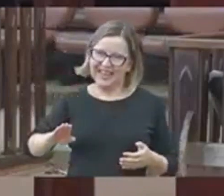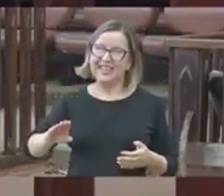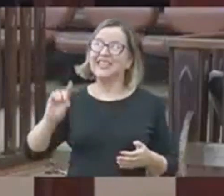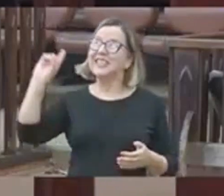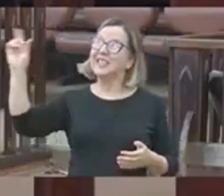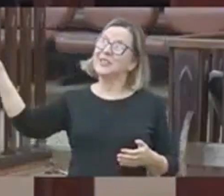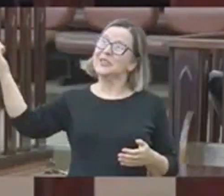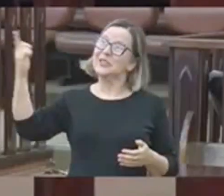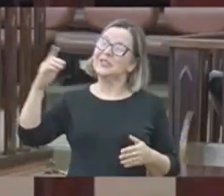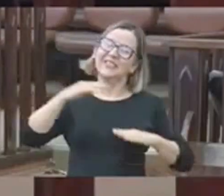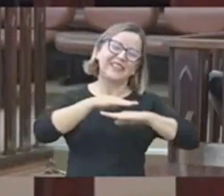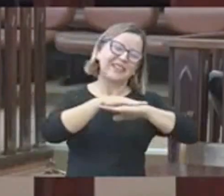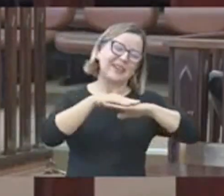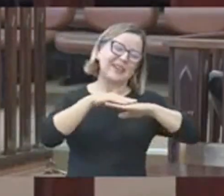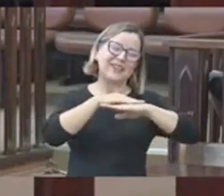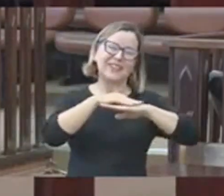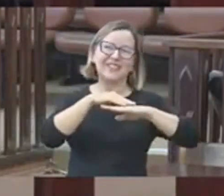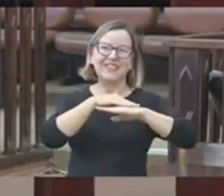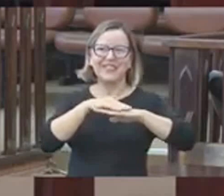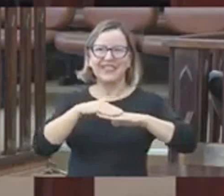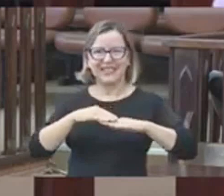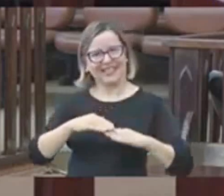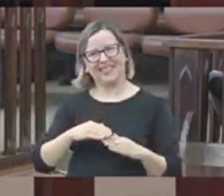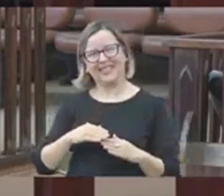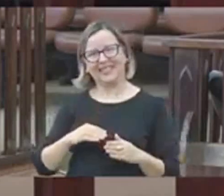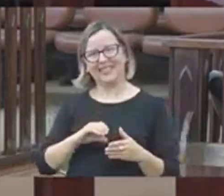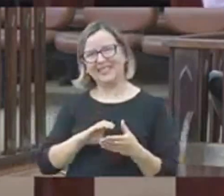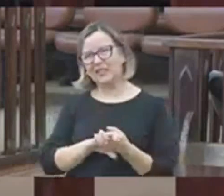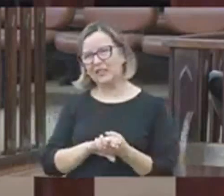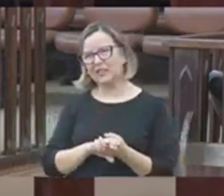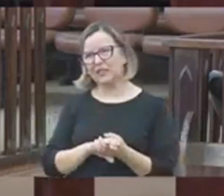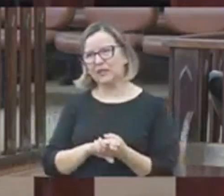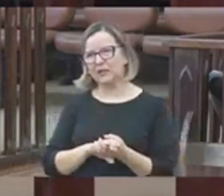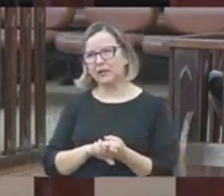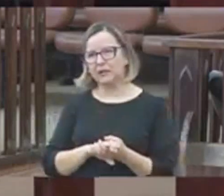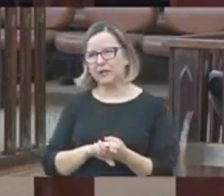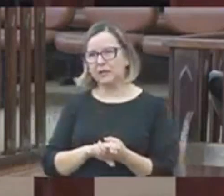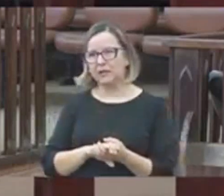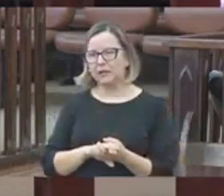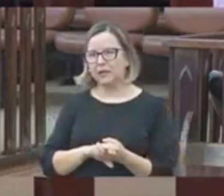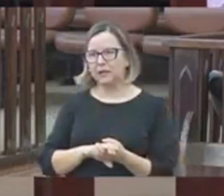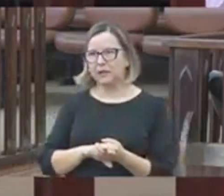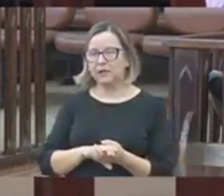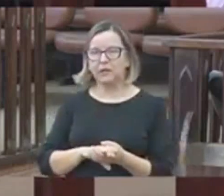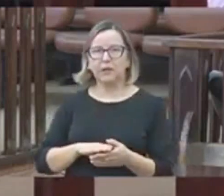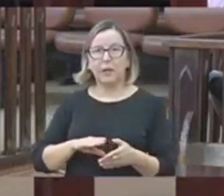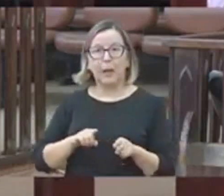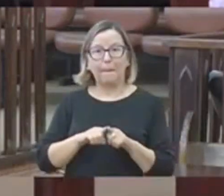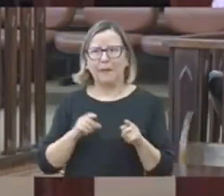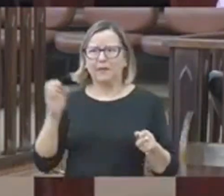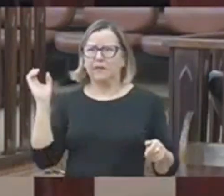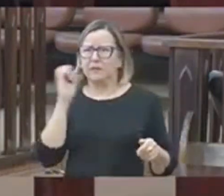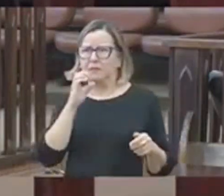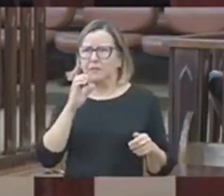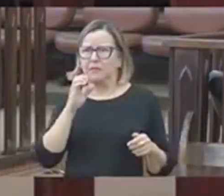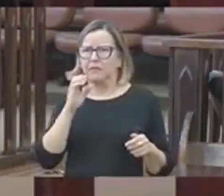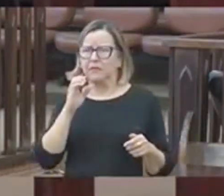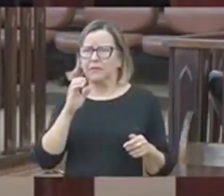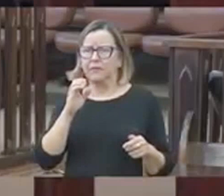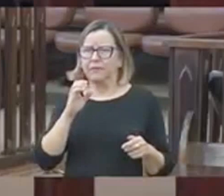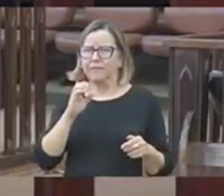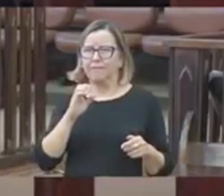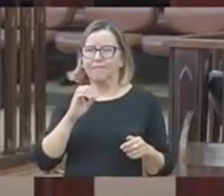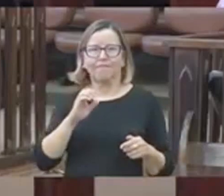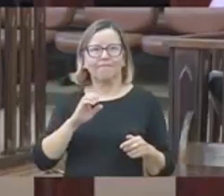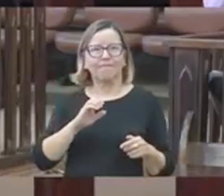esse relacionamento tão gostoso. E de repente isso foi quebrado de uma maneira